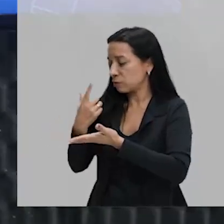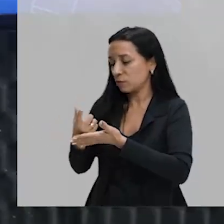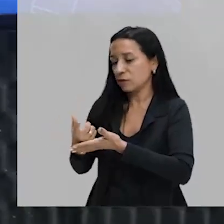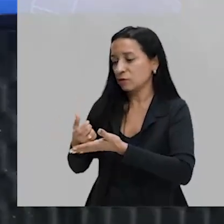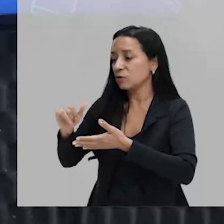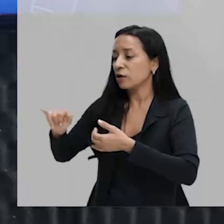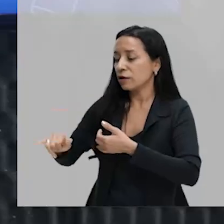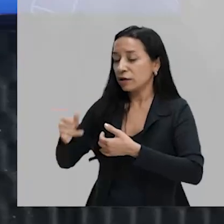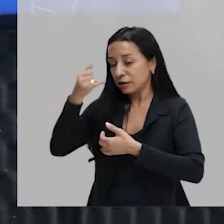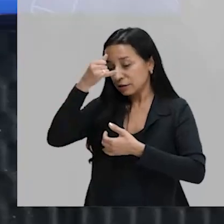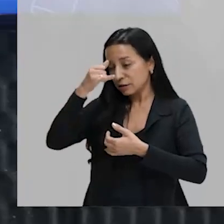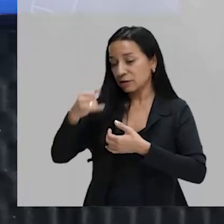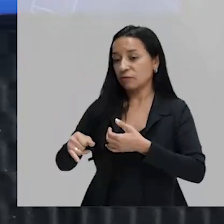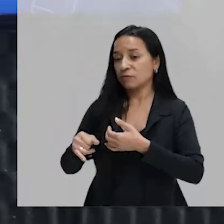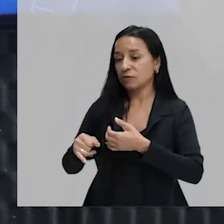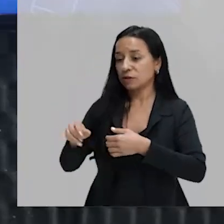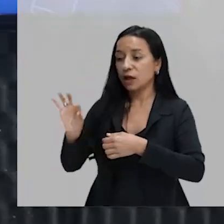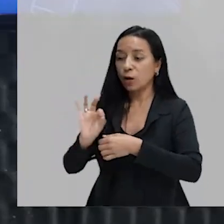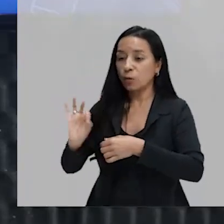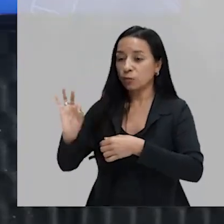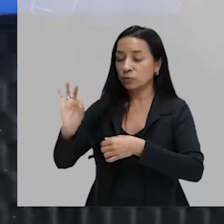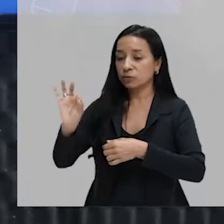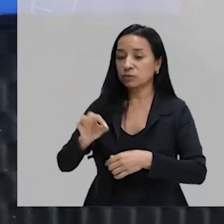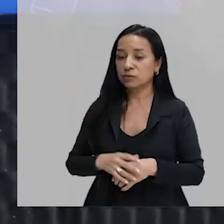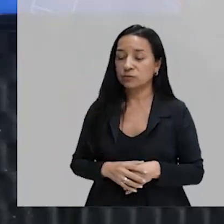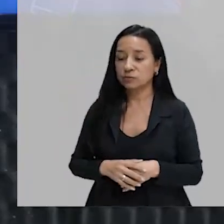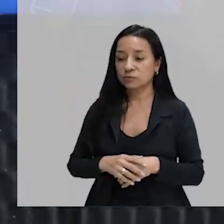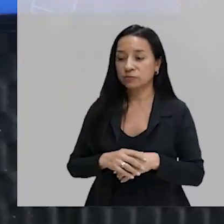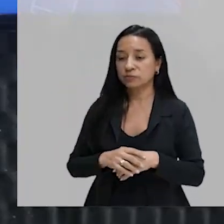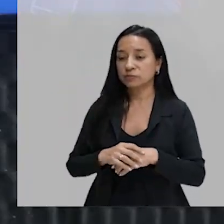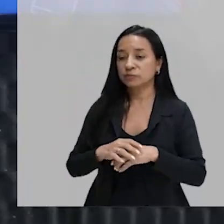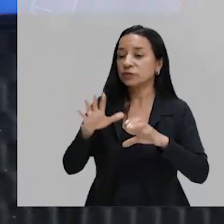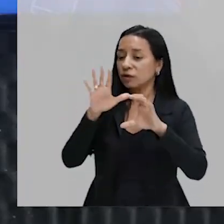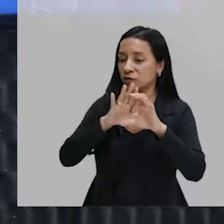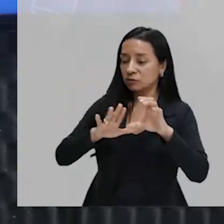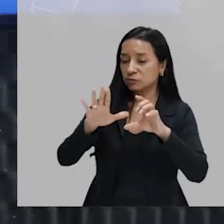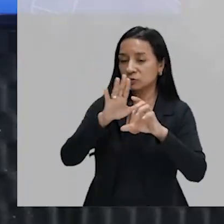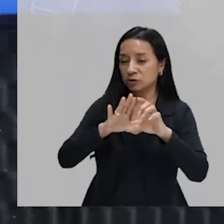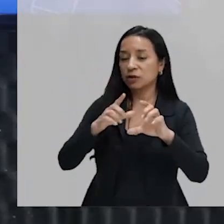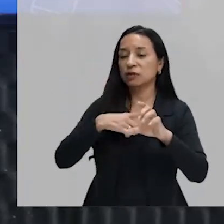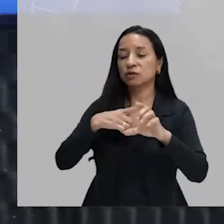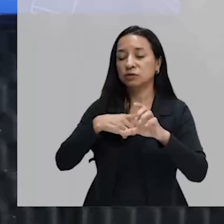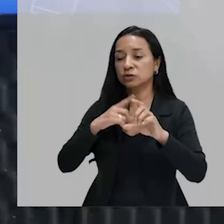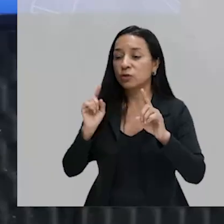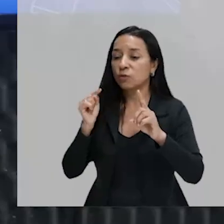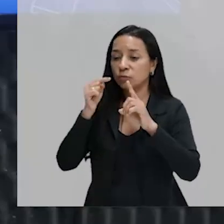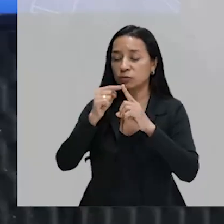mosquito da dengue. Então, a charge ela tem essa intenção de criticar mesmo. Então,